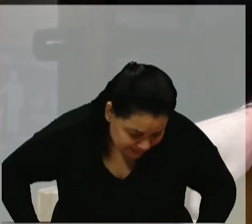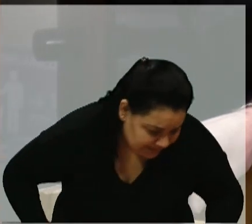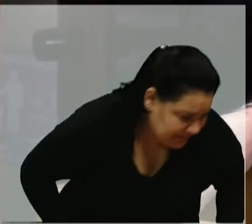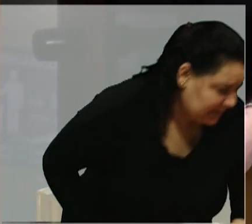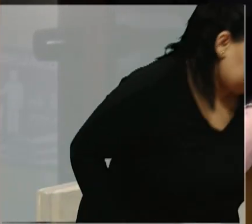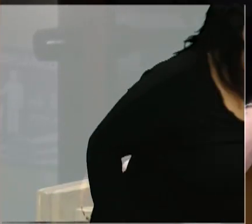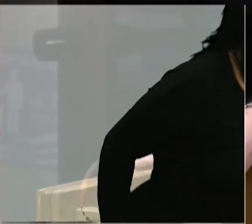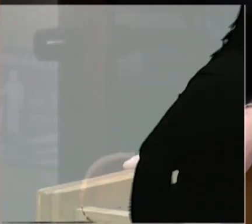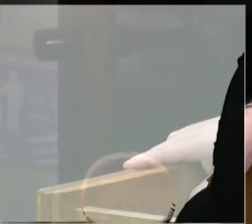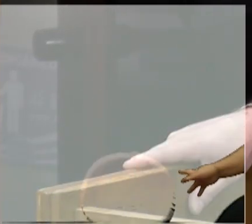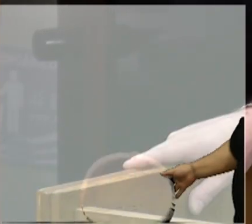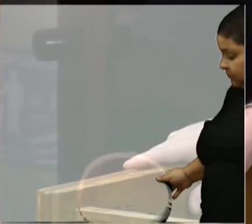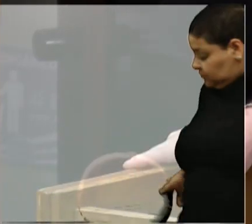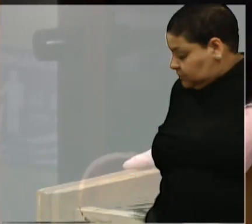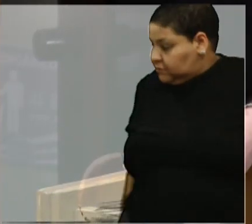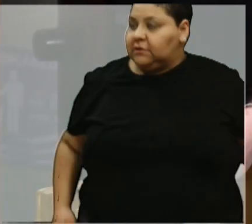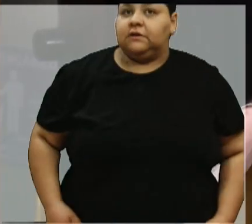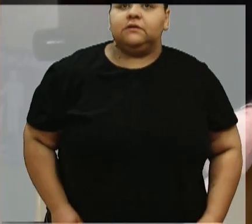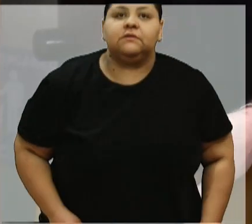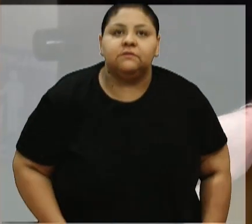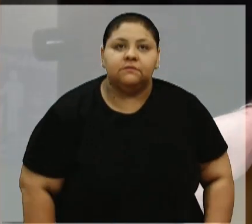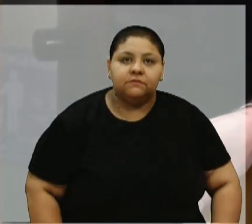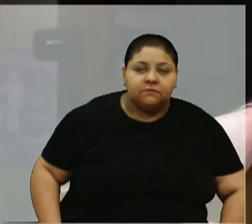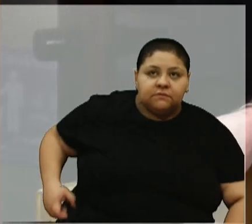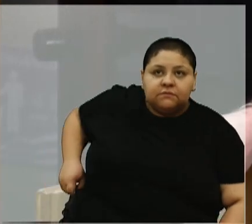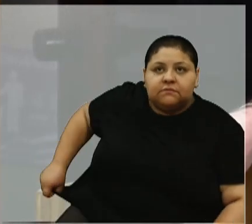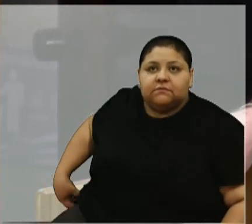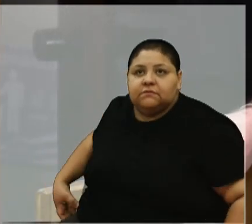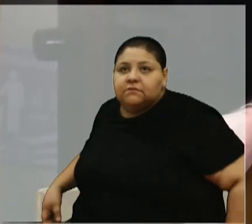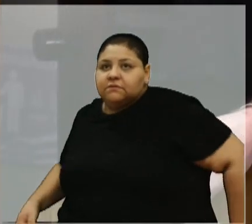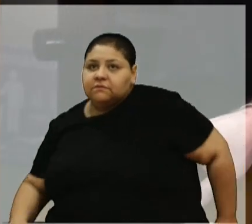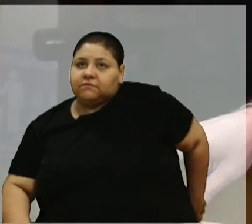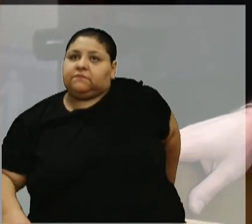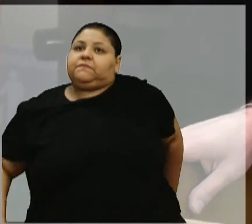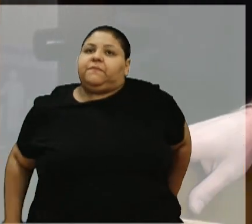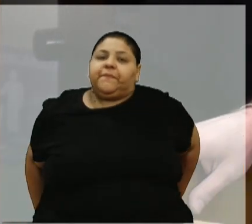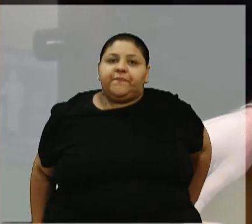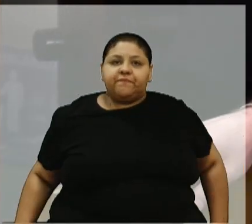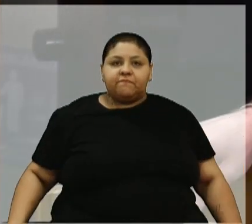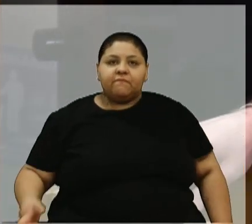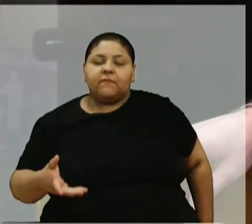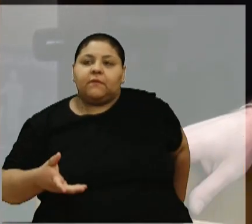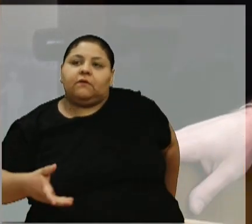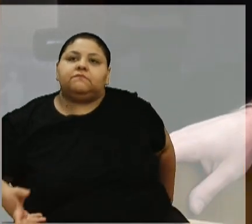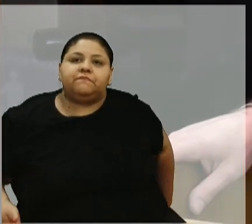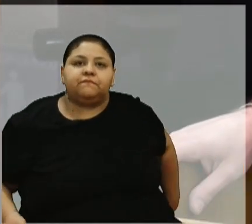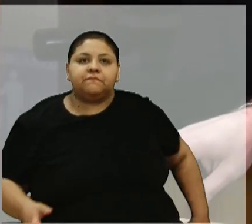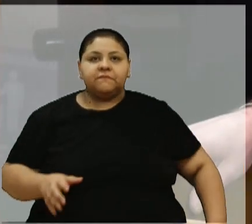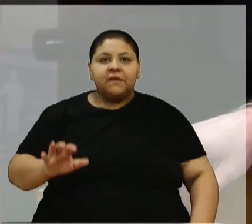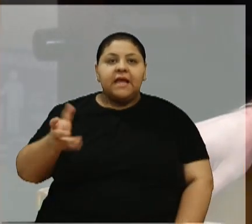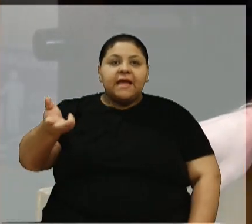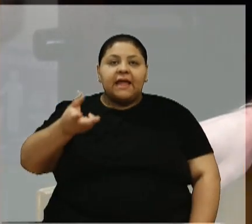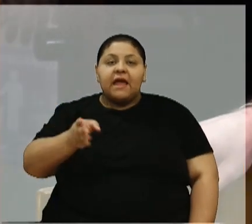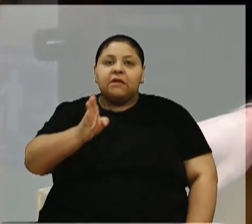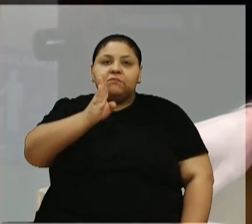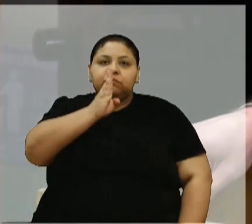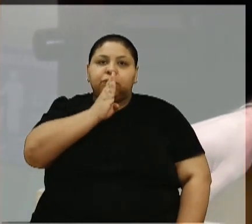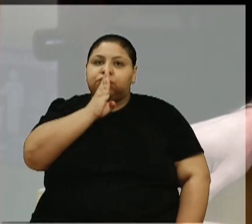Querem silenciar a todo custo a todo